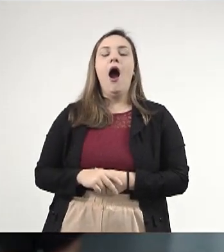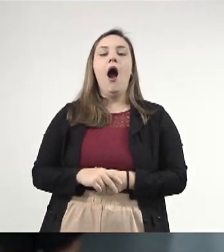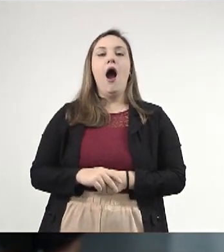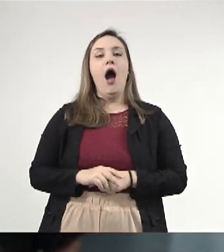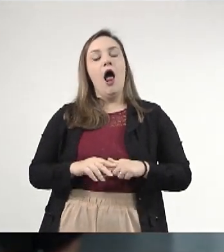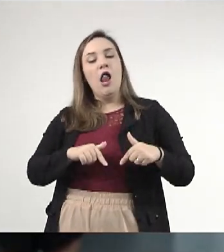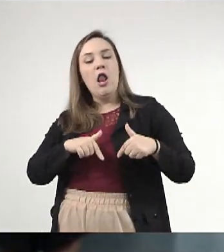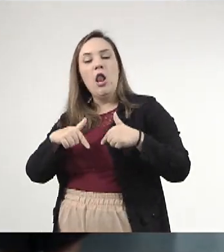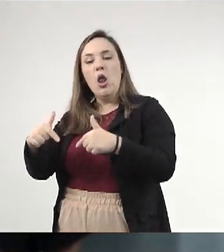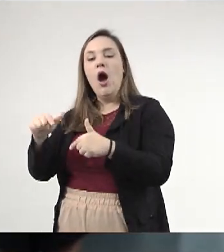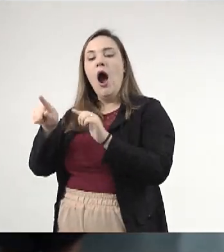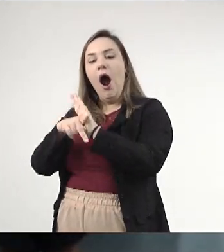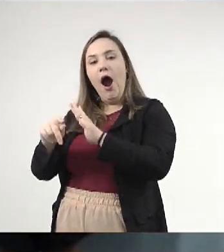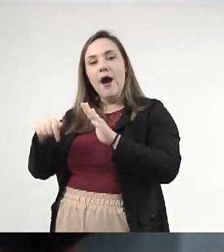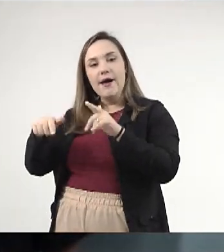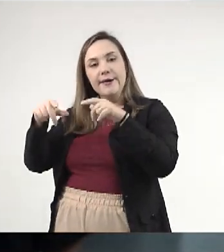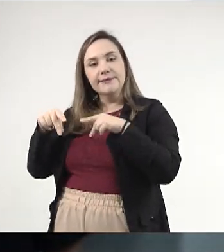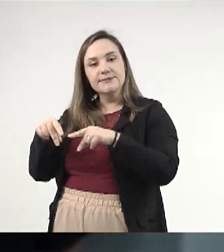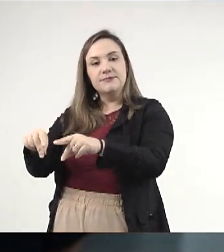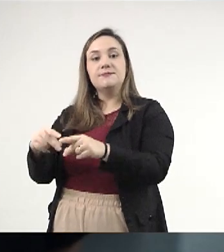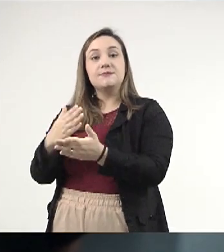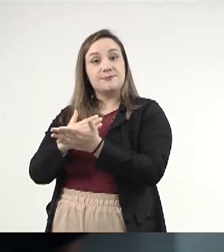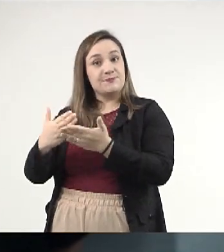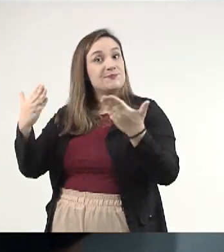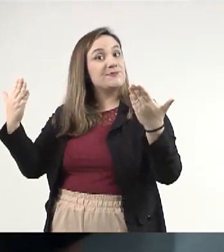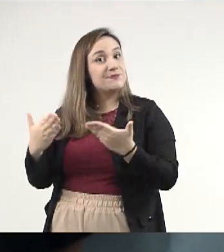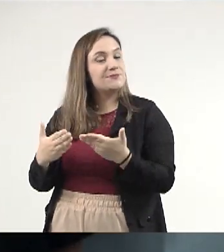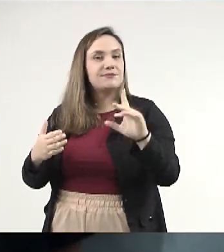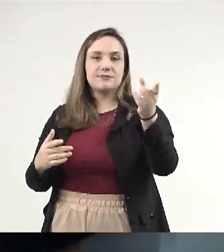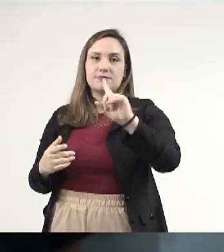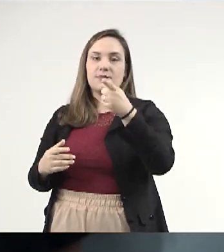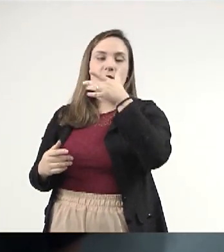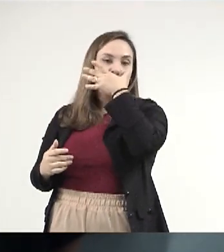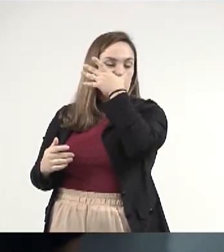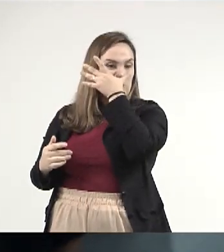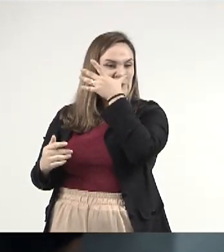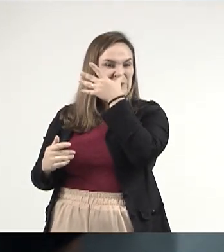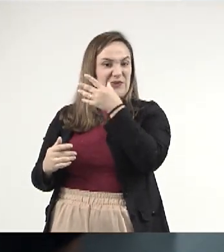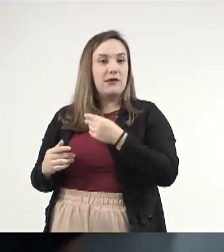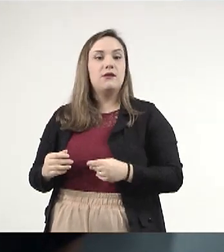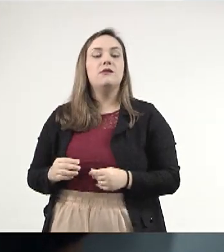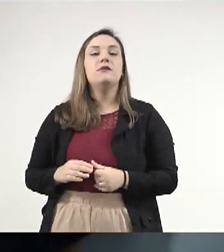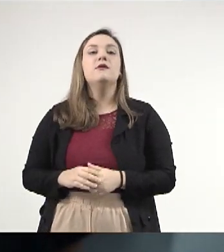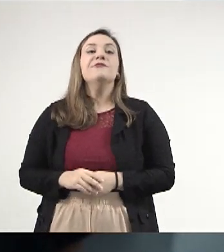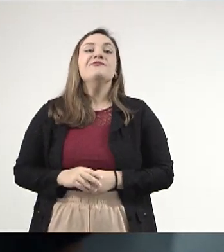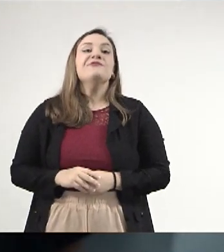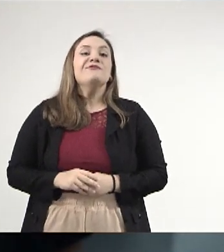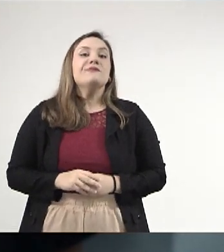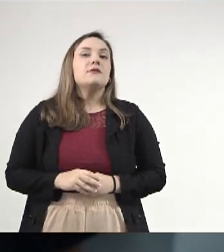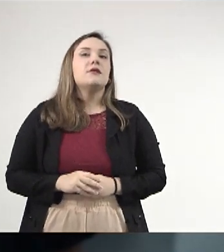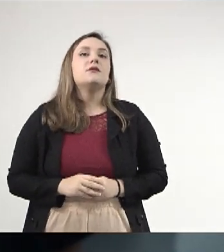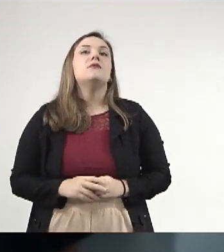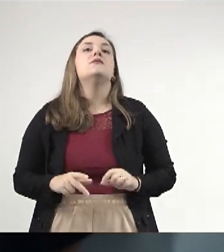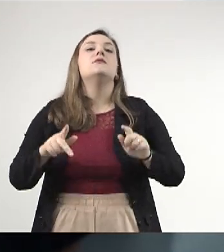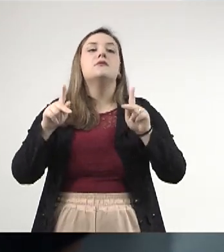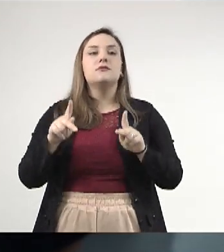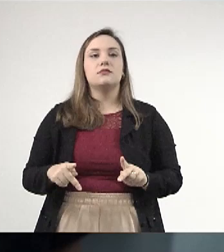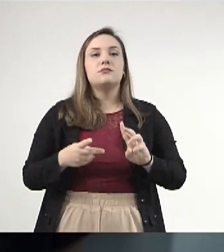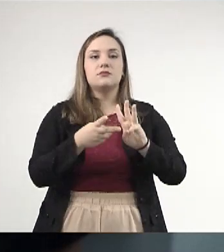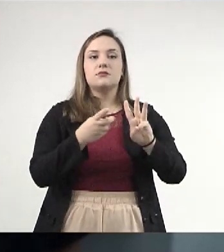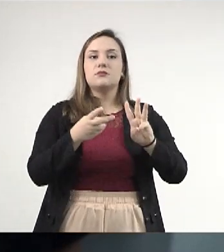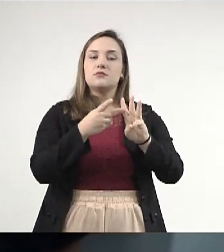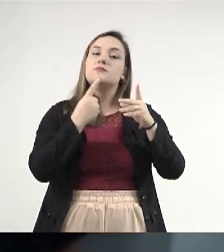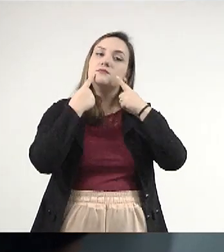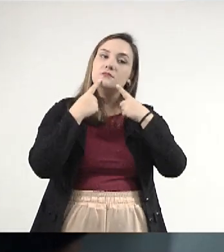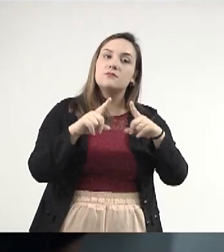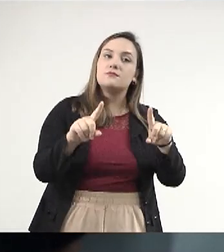pelo território em Douradina, ela não começa agora. Os povos indígenas reclamaram e